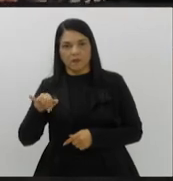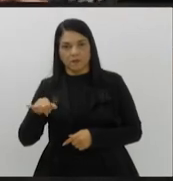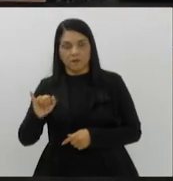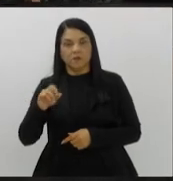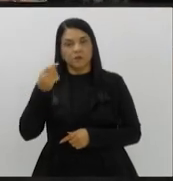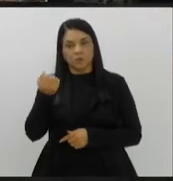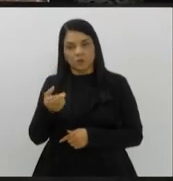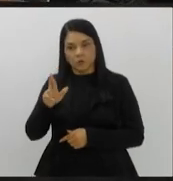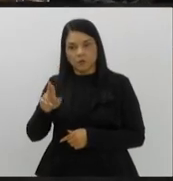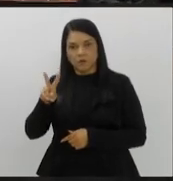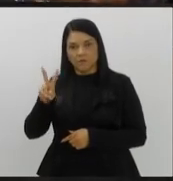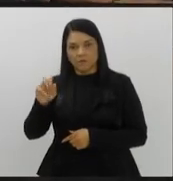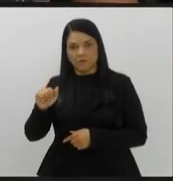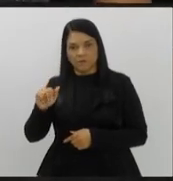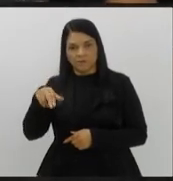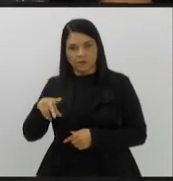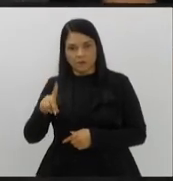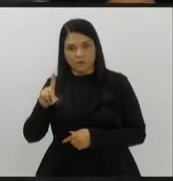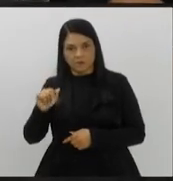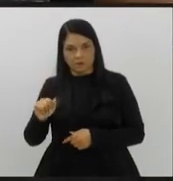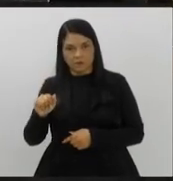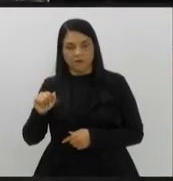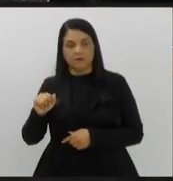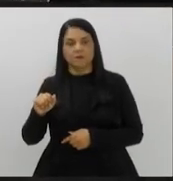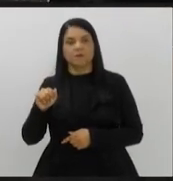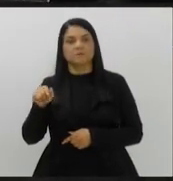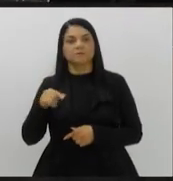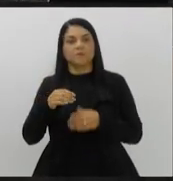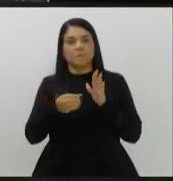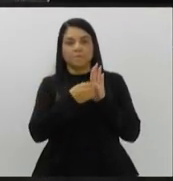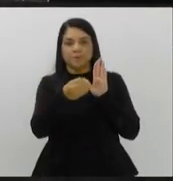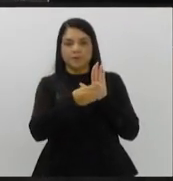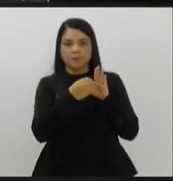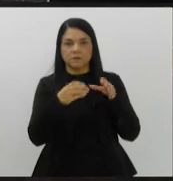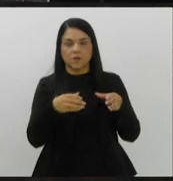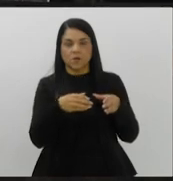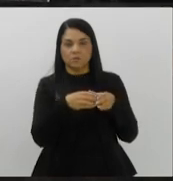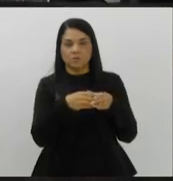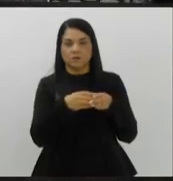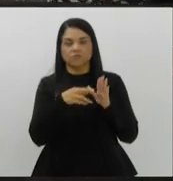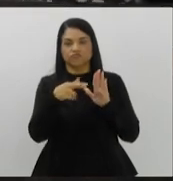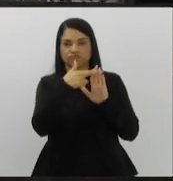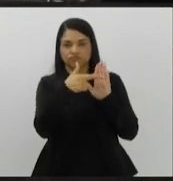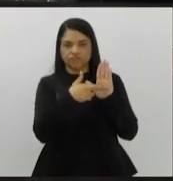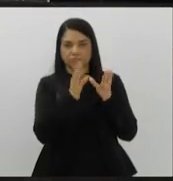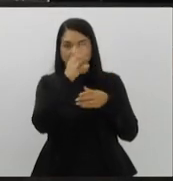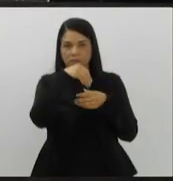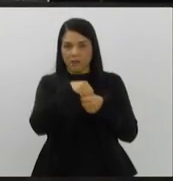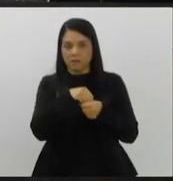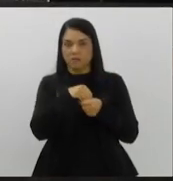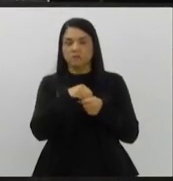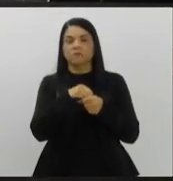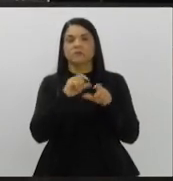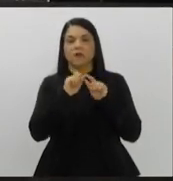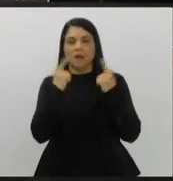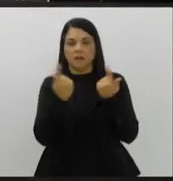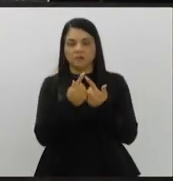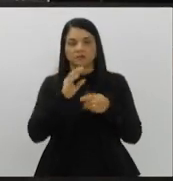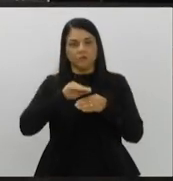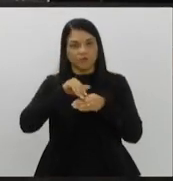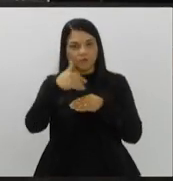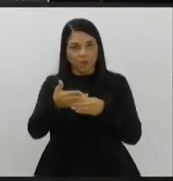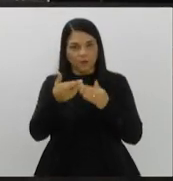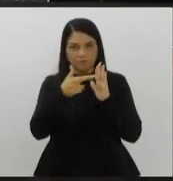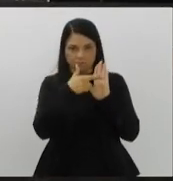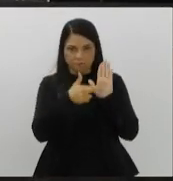doutora Wanda Dacre. Pareceres da Comissão de Normas Internas e Proposições Externas, favorável.